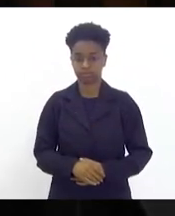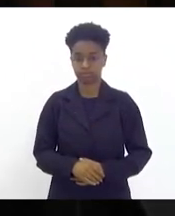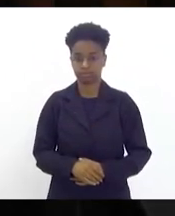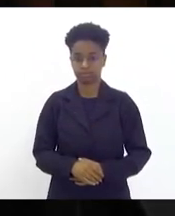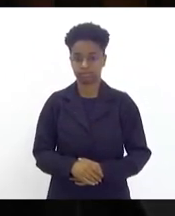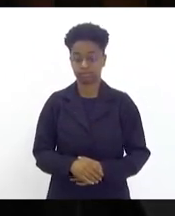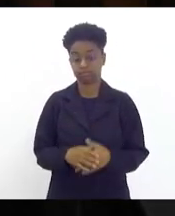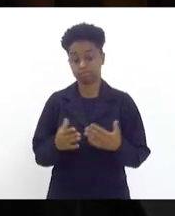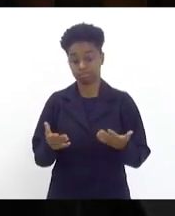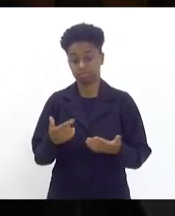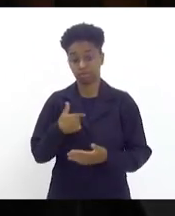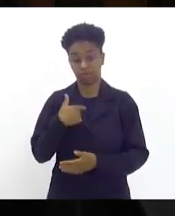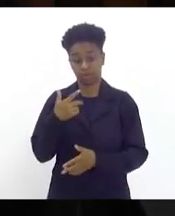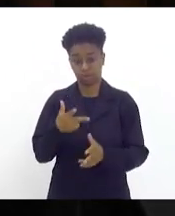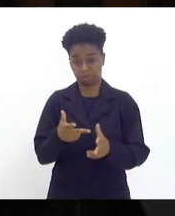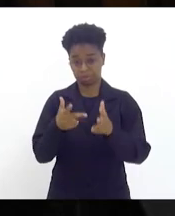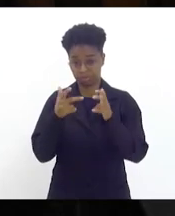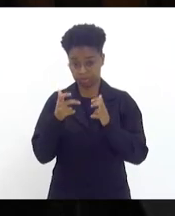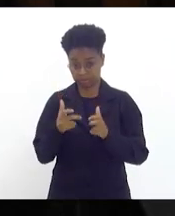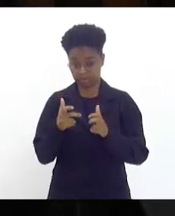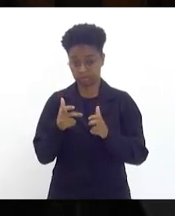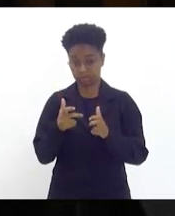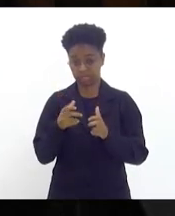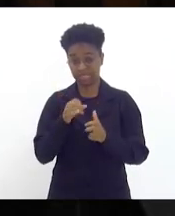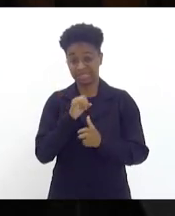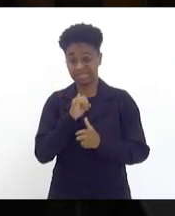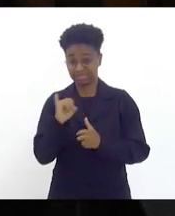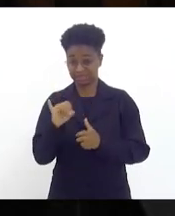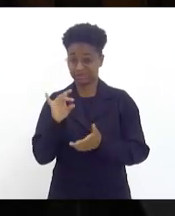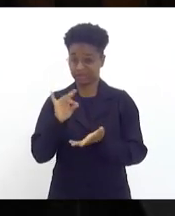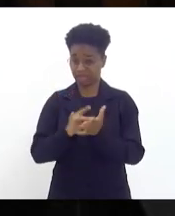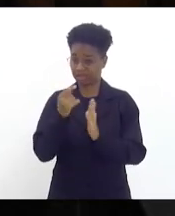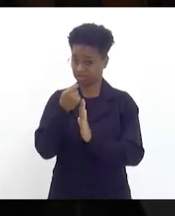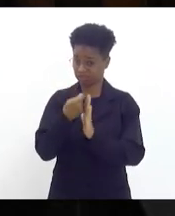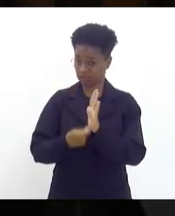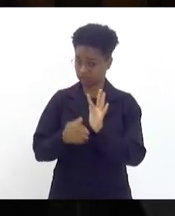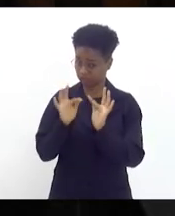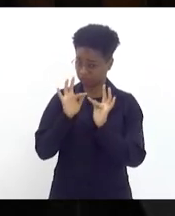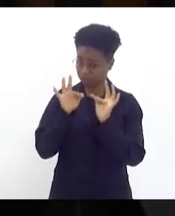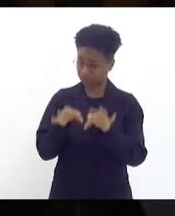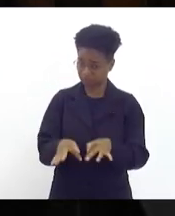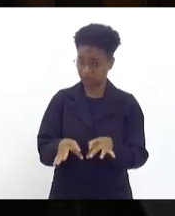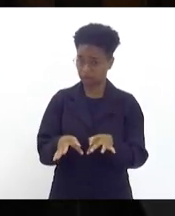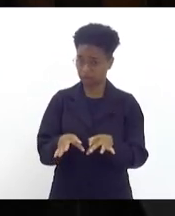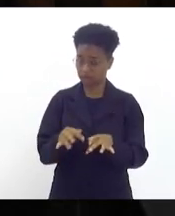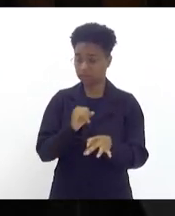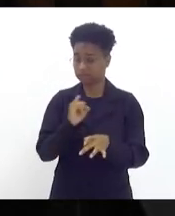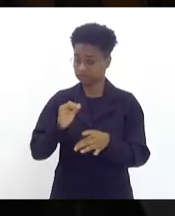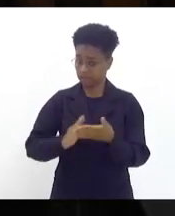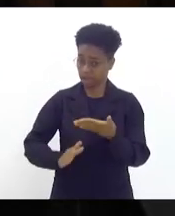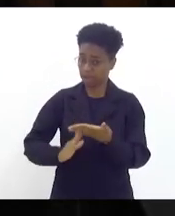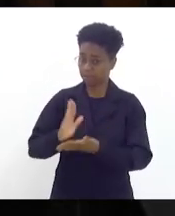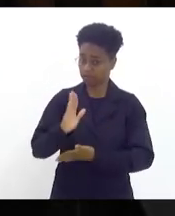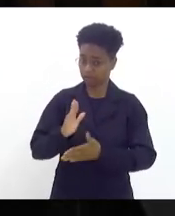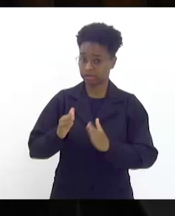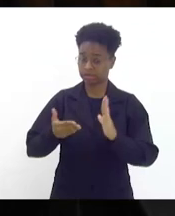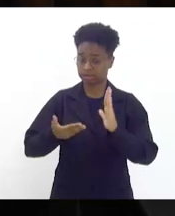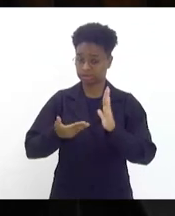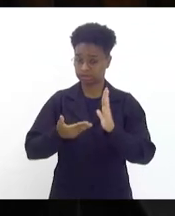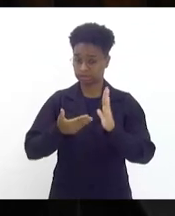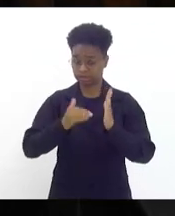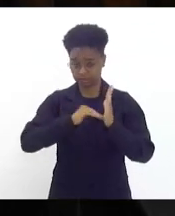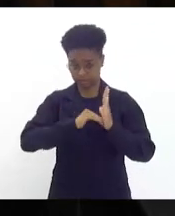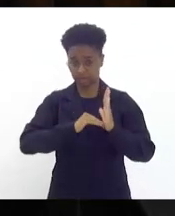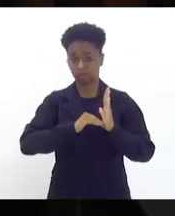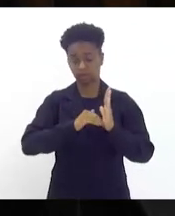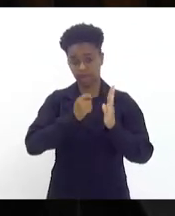e verifico que se esse for o texto final aprovado pelo Senado que ainda vai